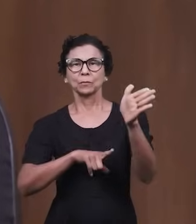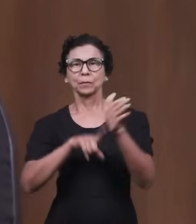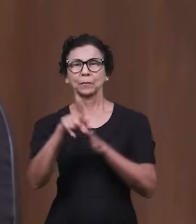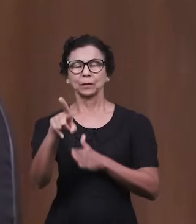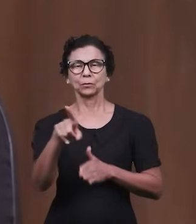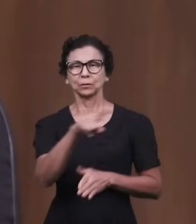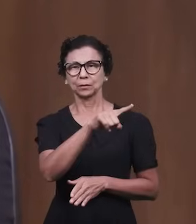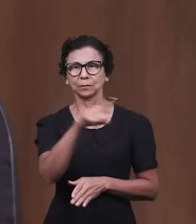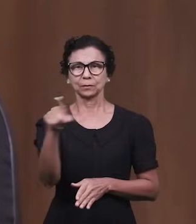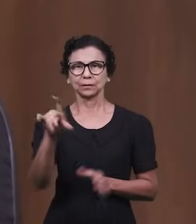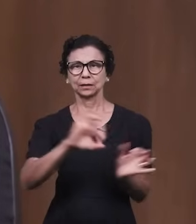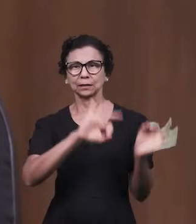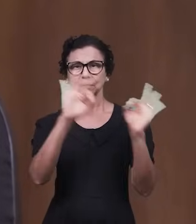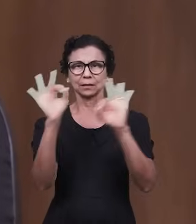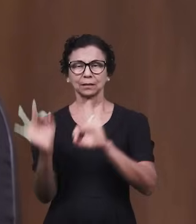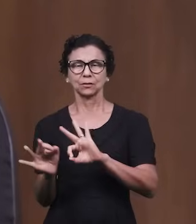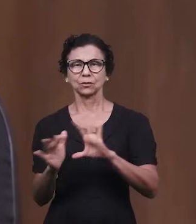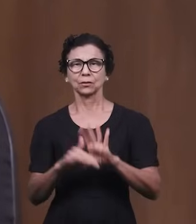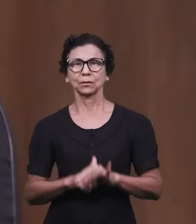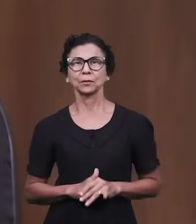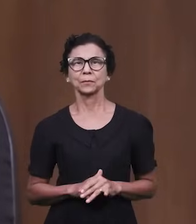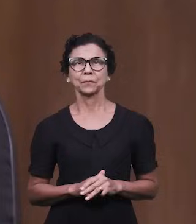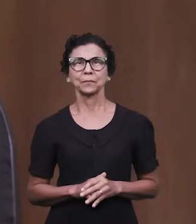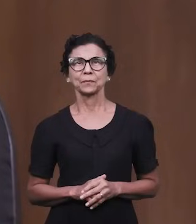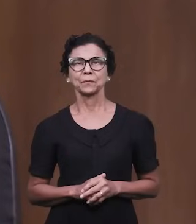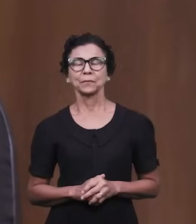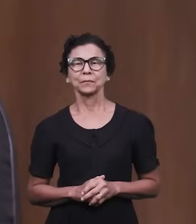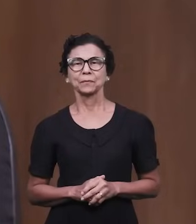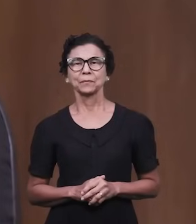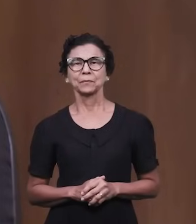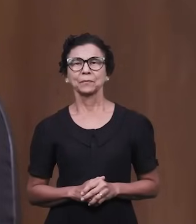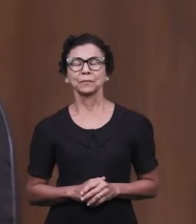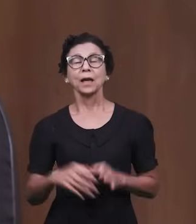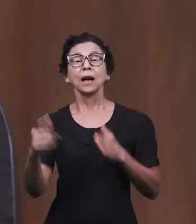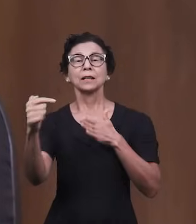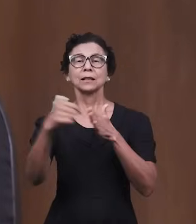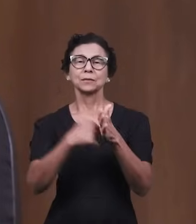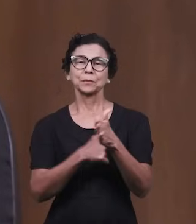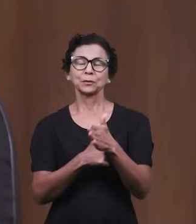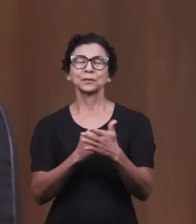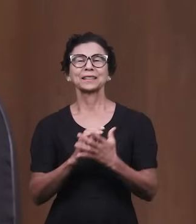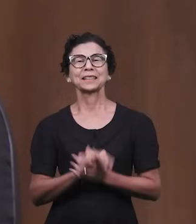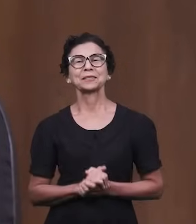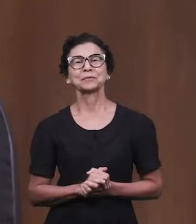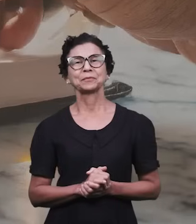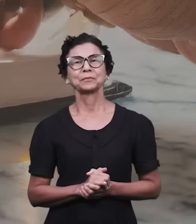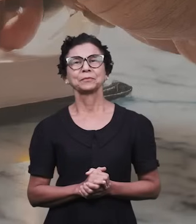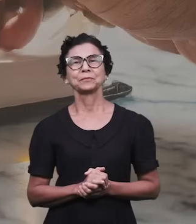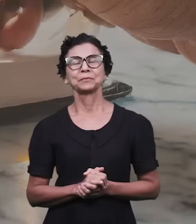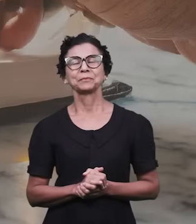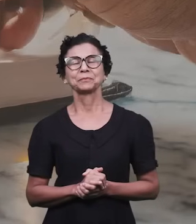do telespectador, da pessoa a respeito da igreja. Essa pergunta eu vou dirigir ao pastor Luiz Eugênio.